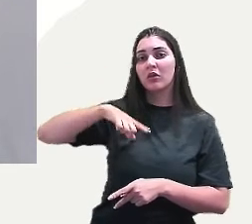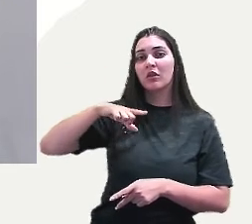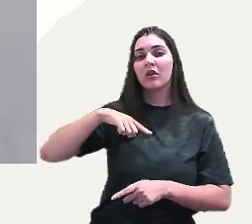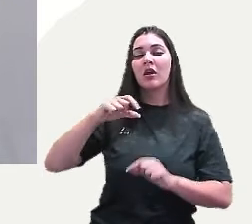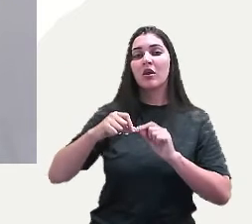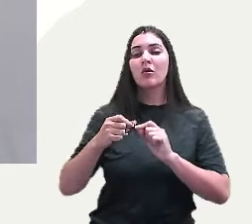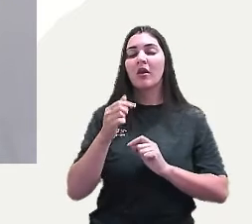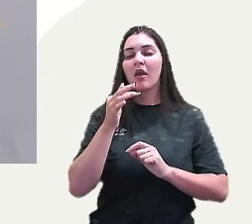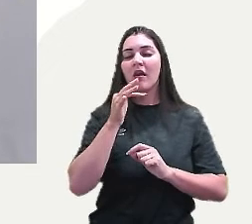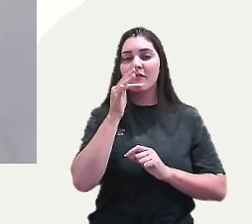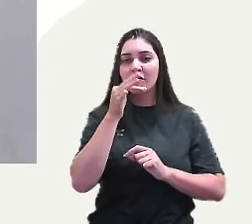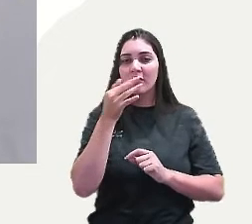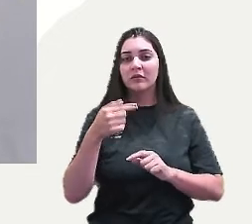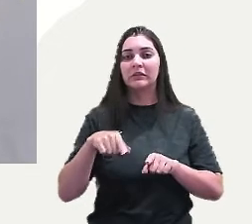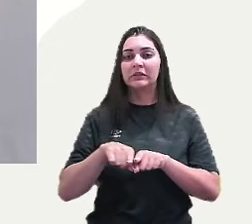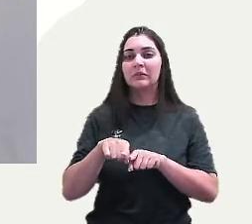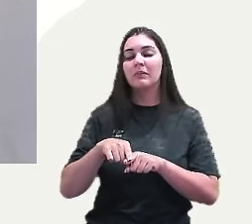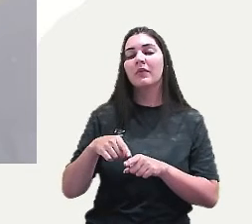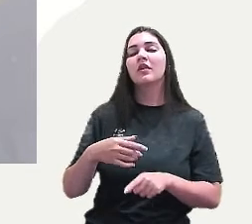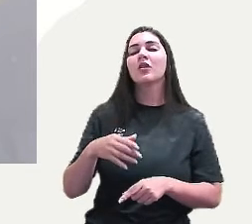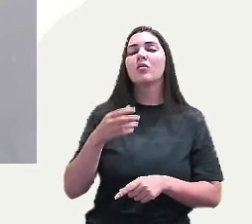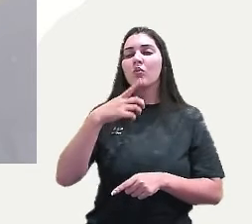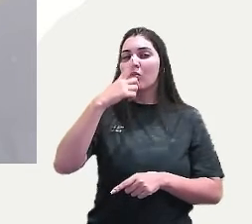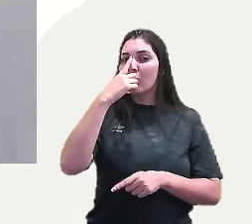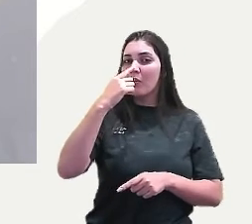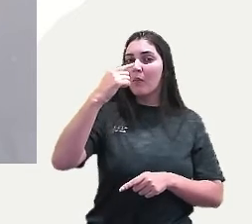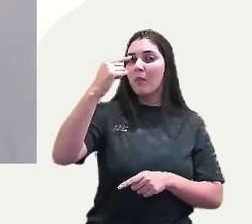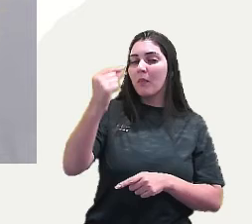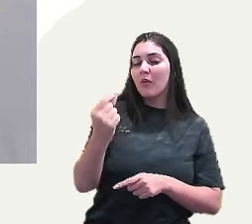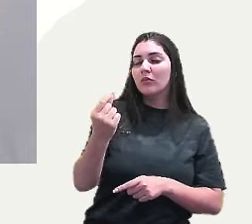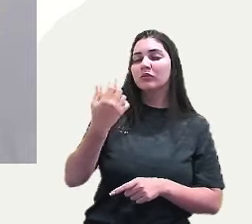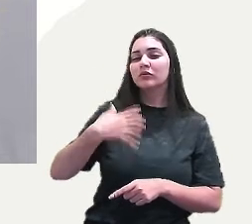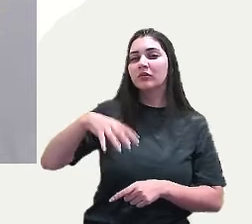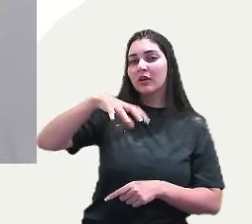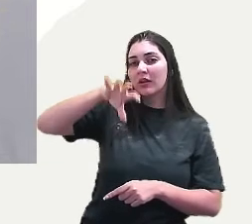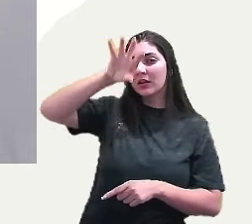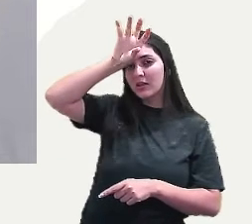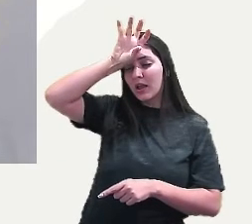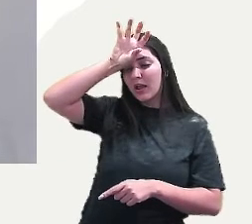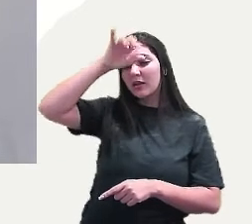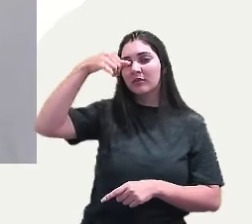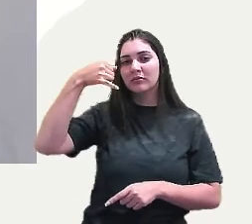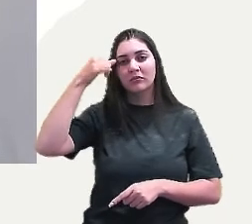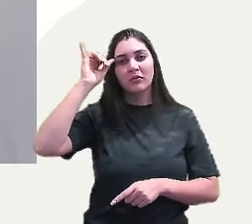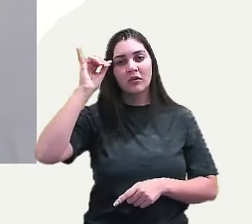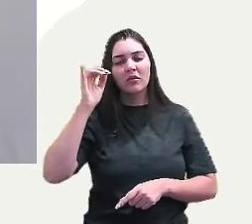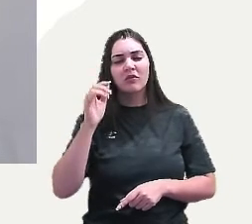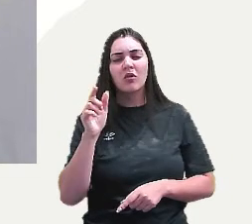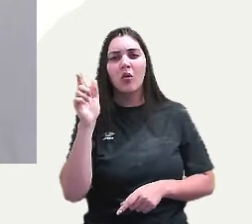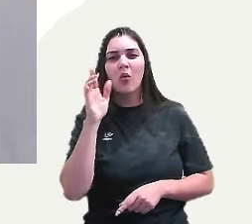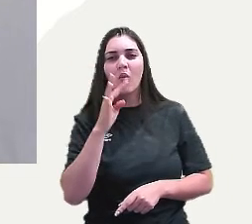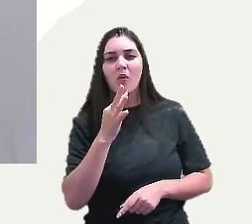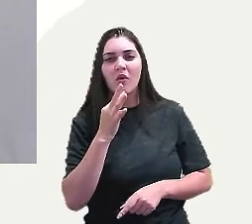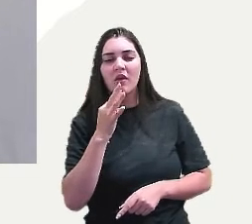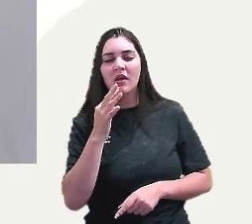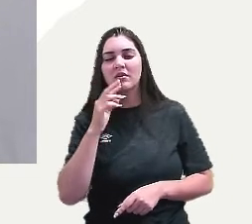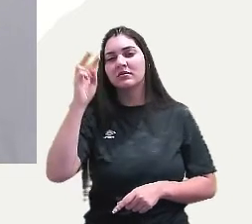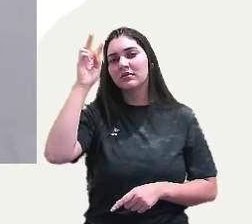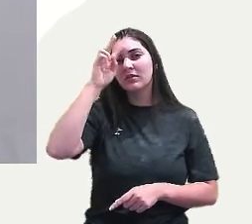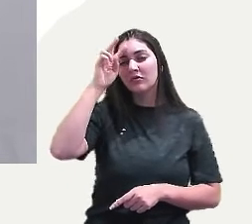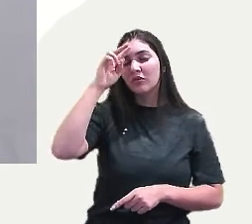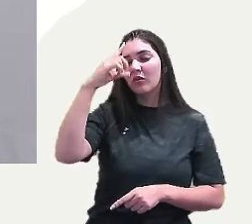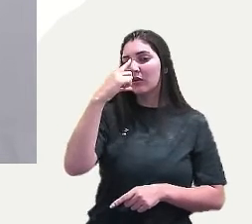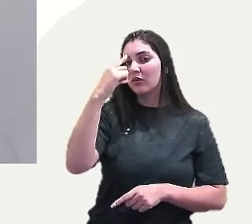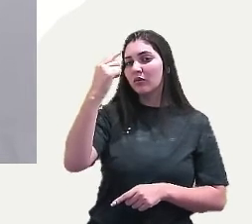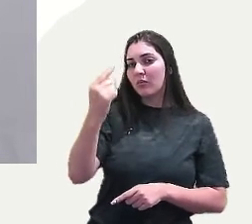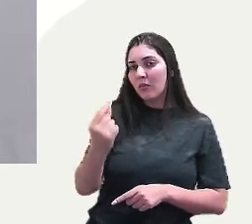Boto Cor-de-Rosa, a Iara, o Boitatá. Quantas... Vocês conhecem a história do Boto Cor-de-Rosa, que era um